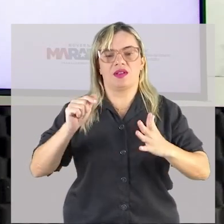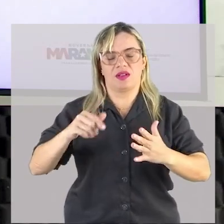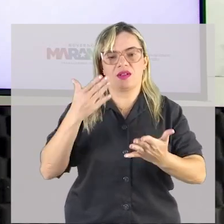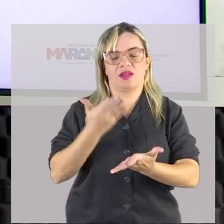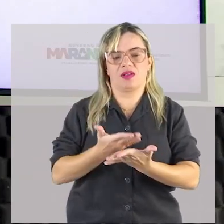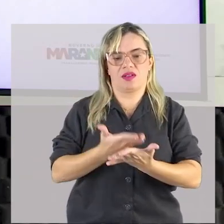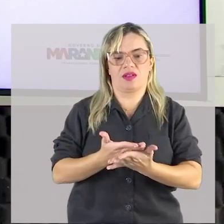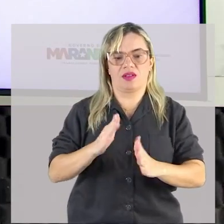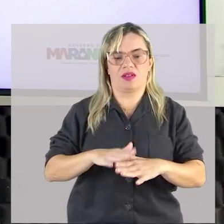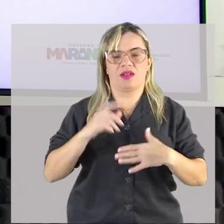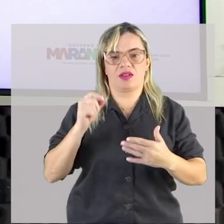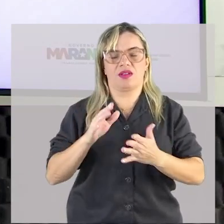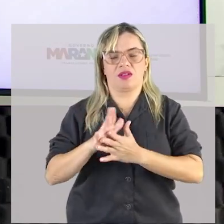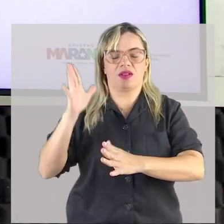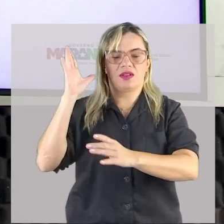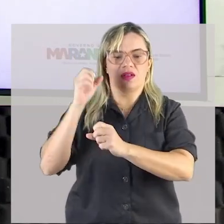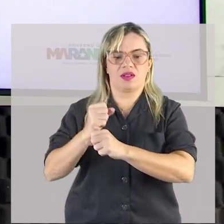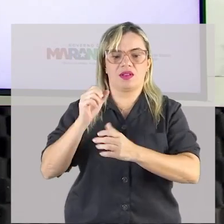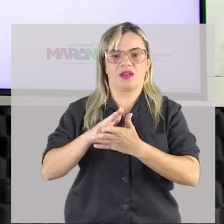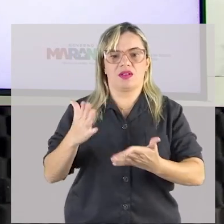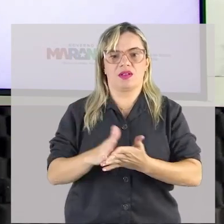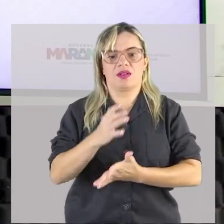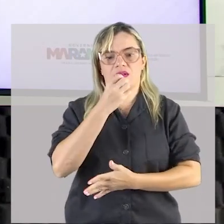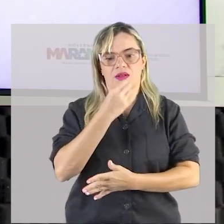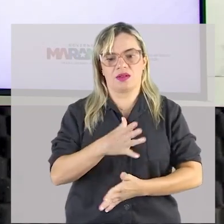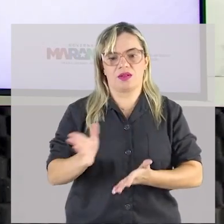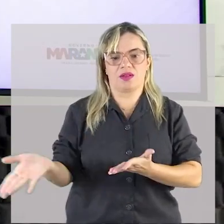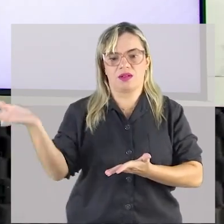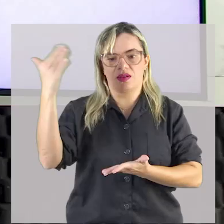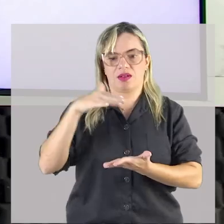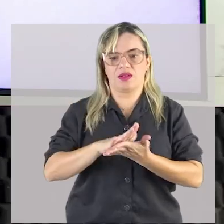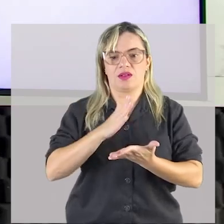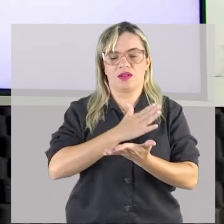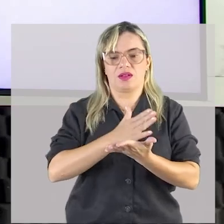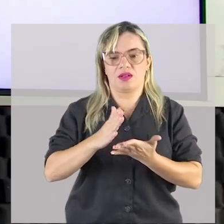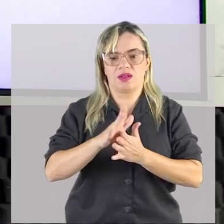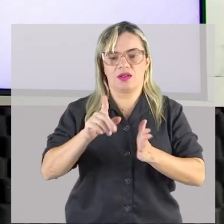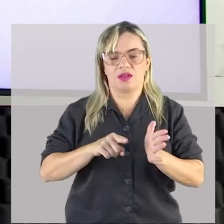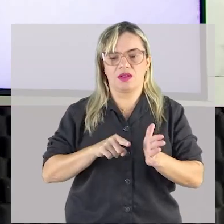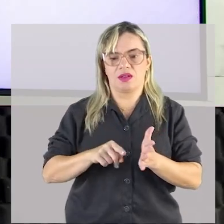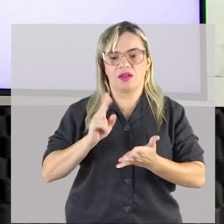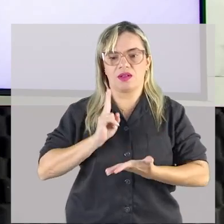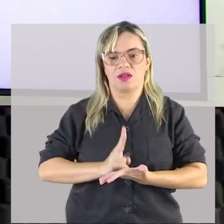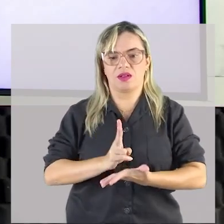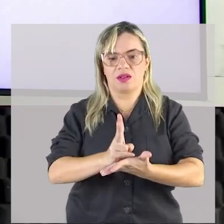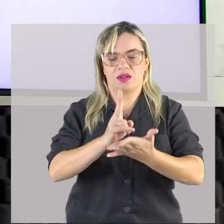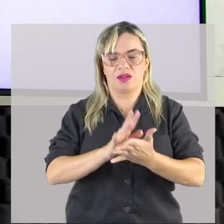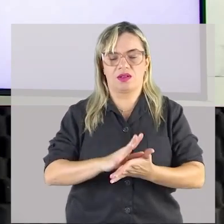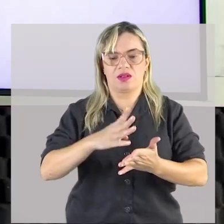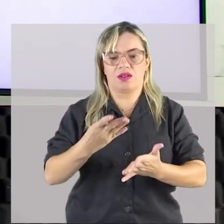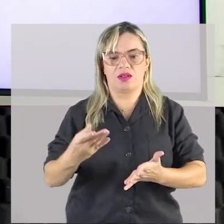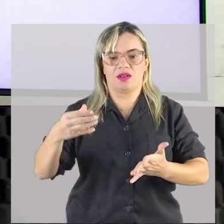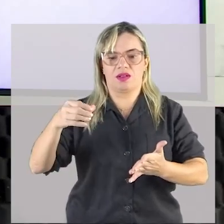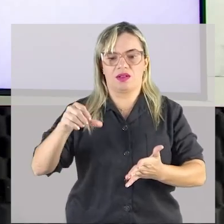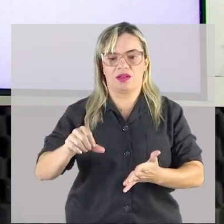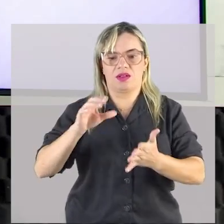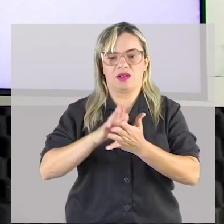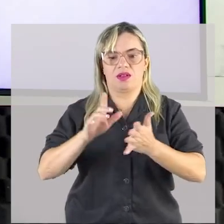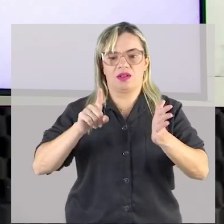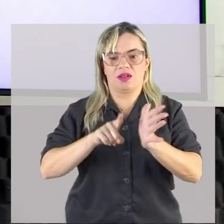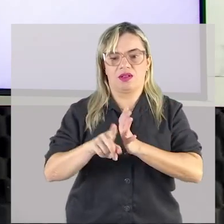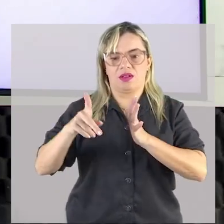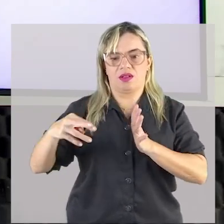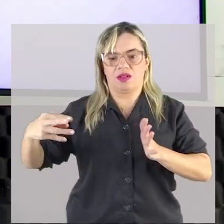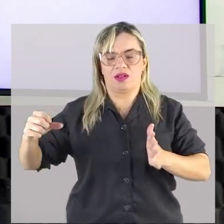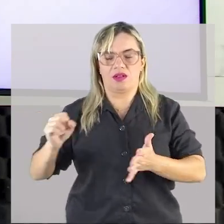então estudem, revisem, tá bom? E aí vamos continuar aqui na questão 49,